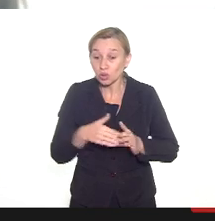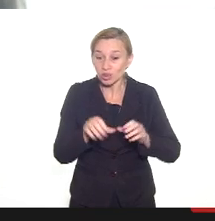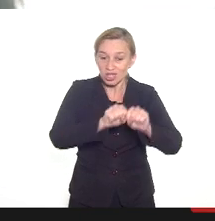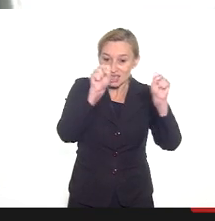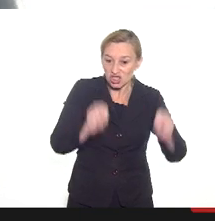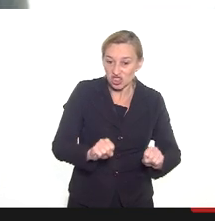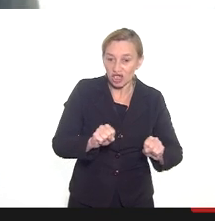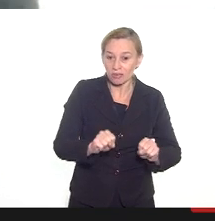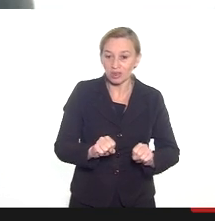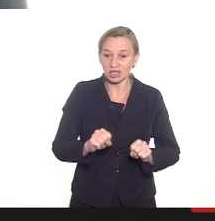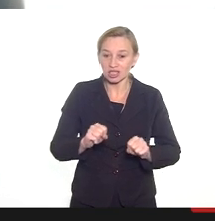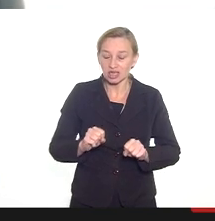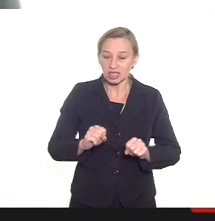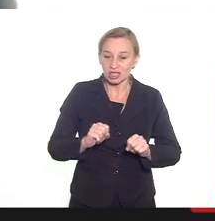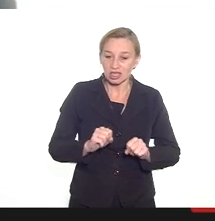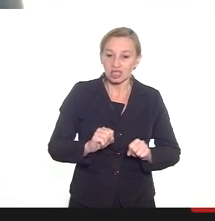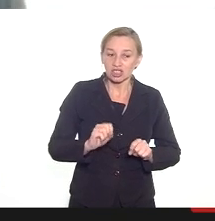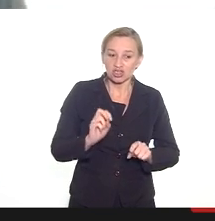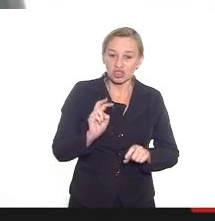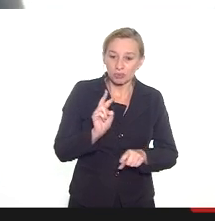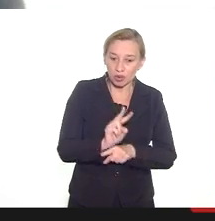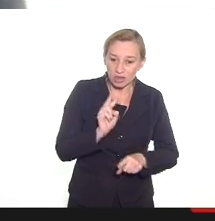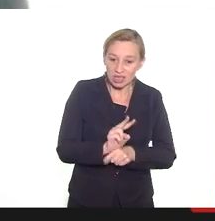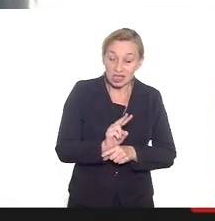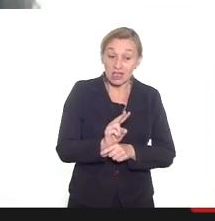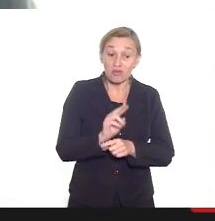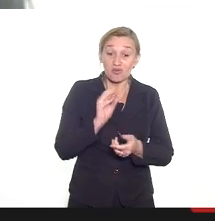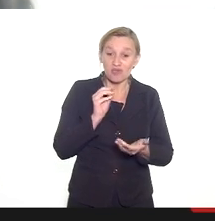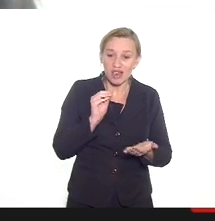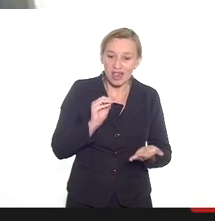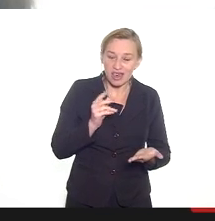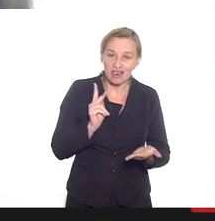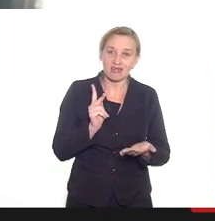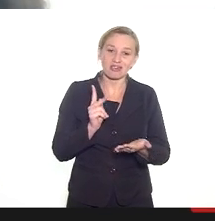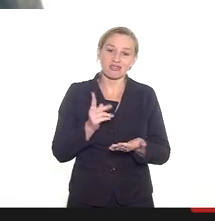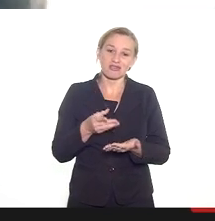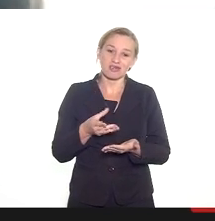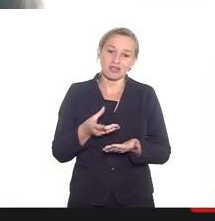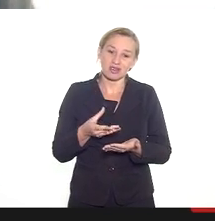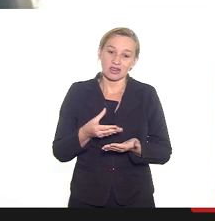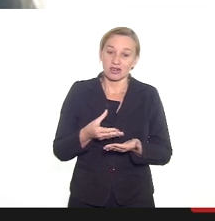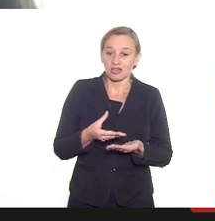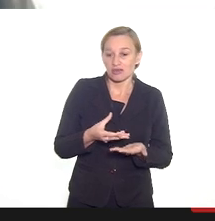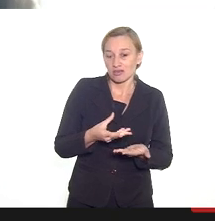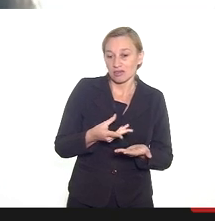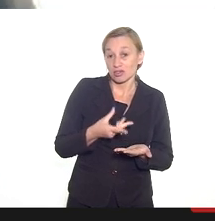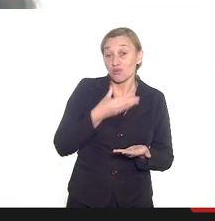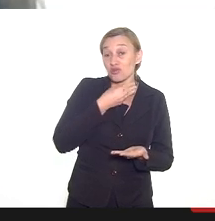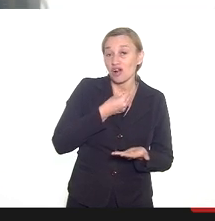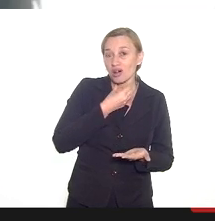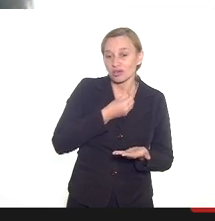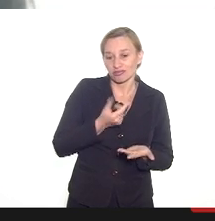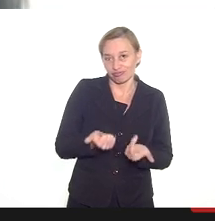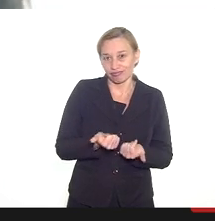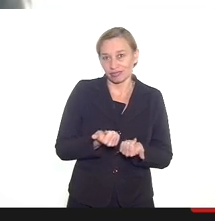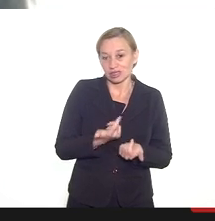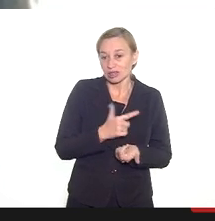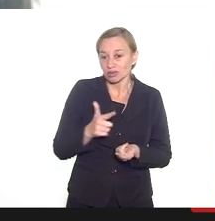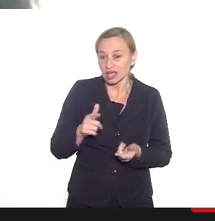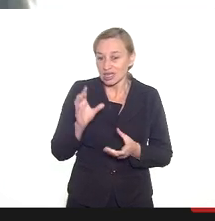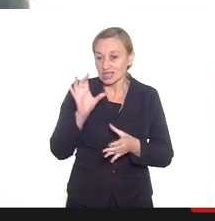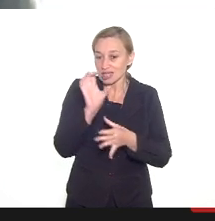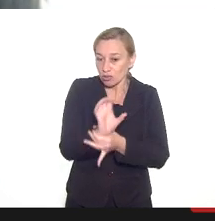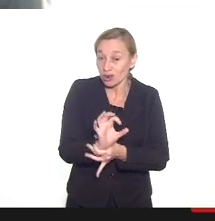de garantias falha na proteção às mulheres? Por que as mulheres que vivenciam a violência cotidiana não